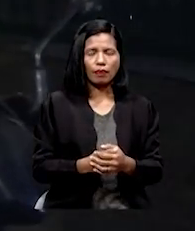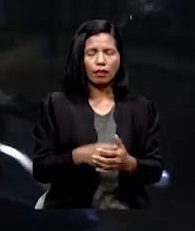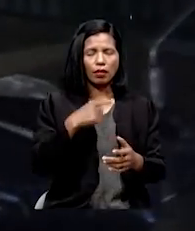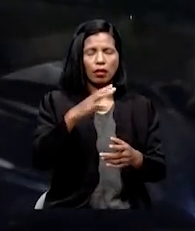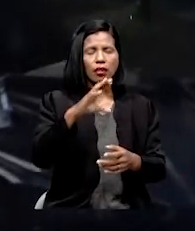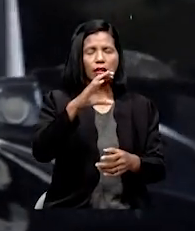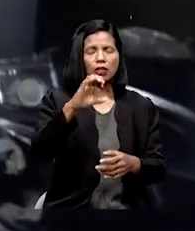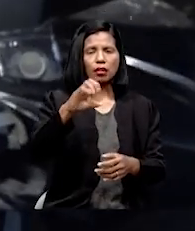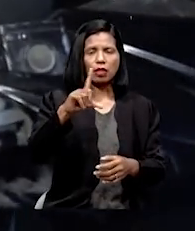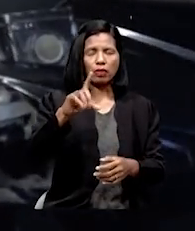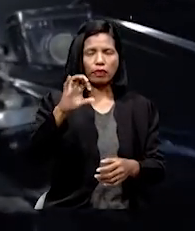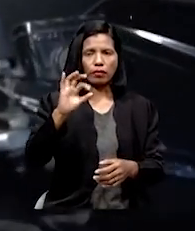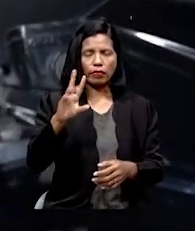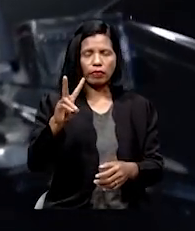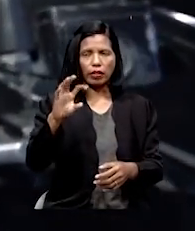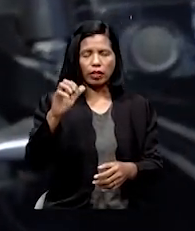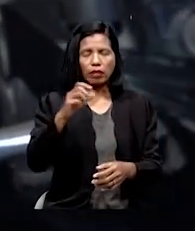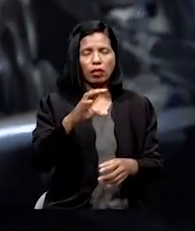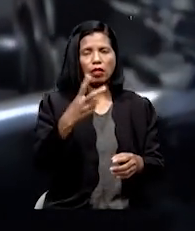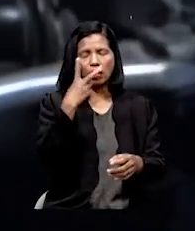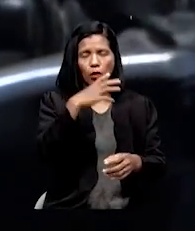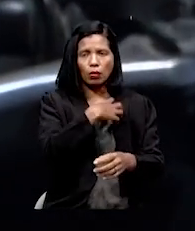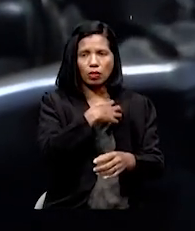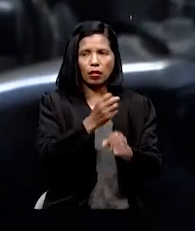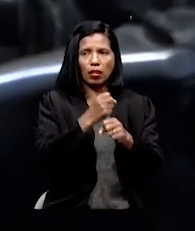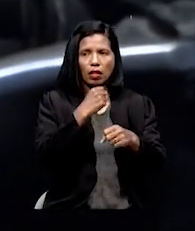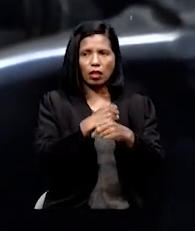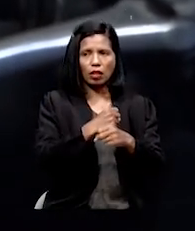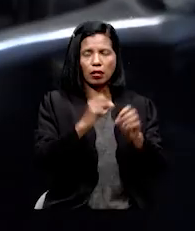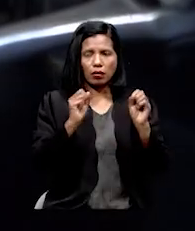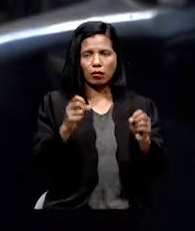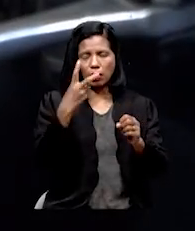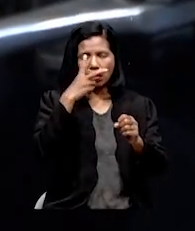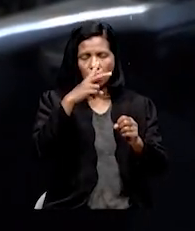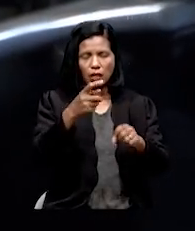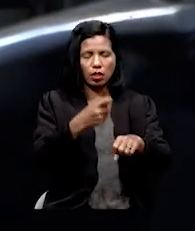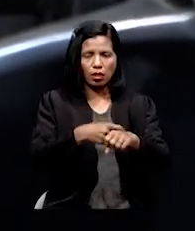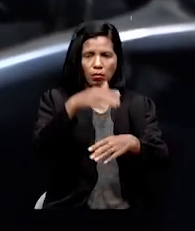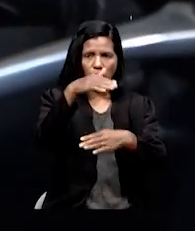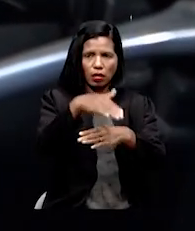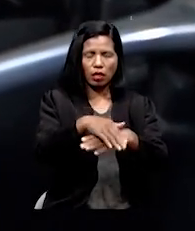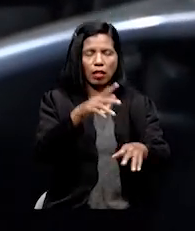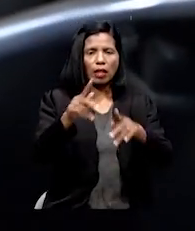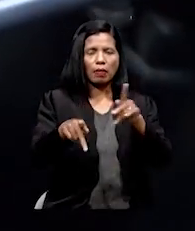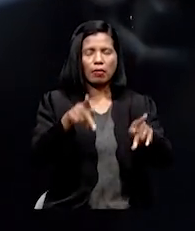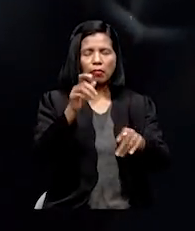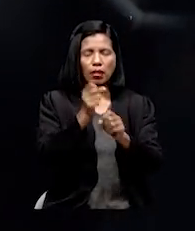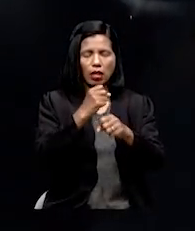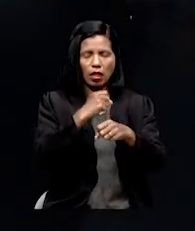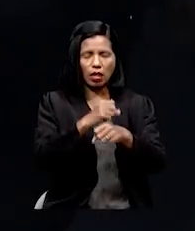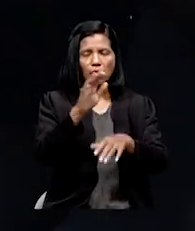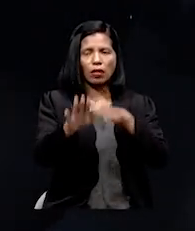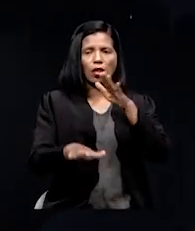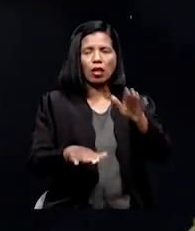Silveiro de Araújo Hateten, Operação Nebe Polícia Halau, atu neutraliza fali situação e tempo kala nune comunidade bele halau movimento